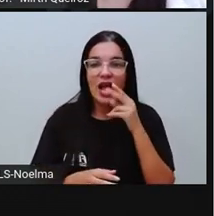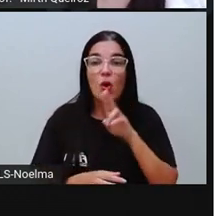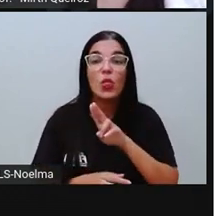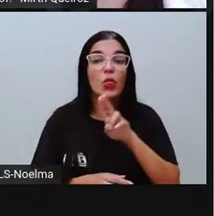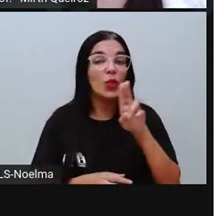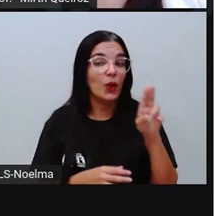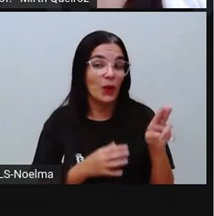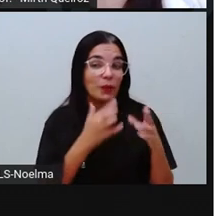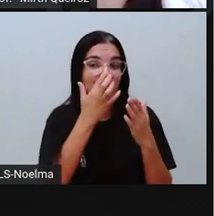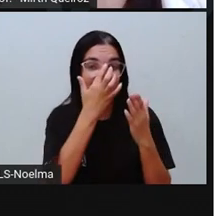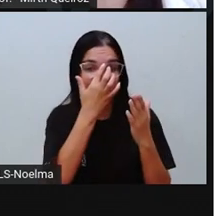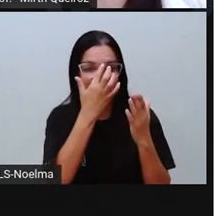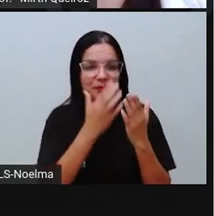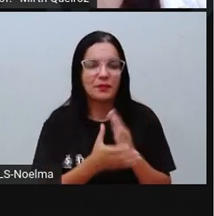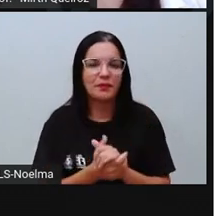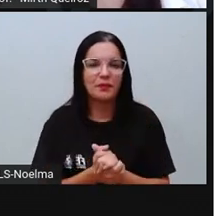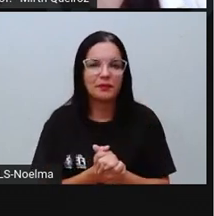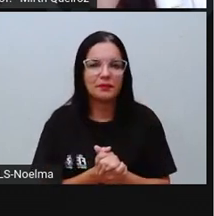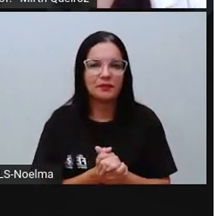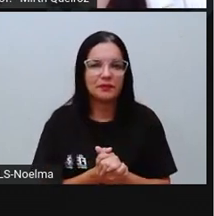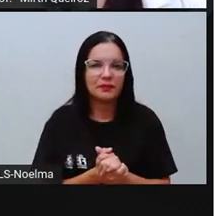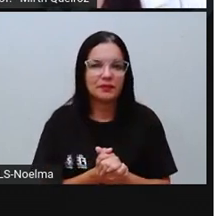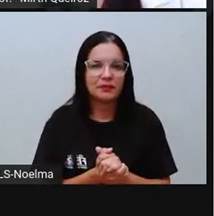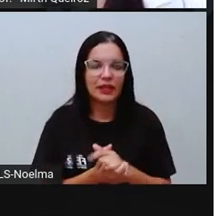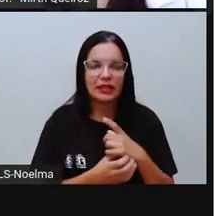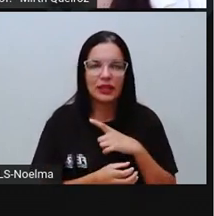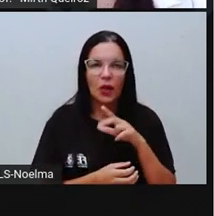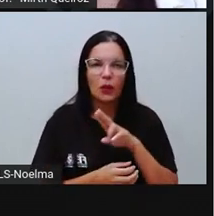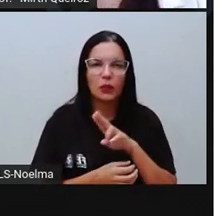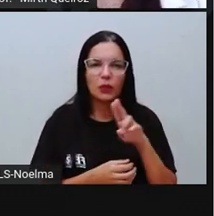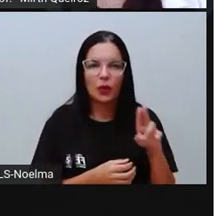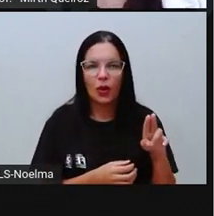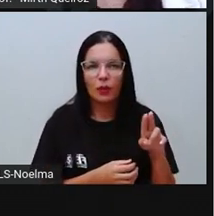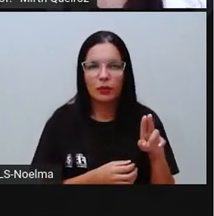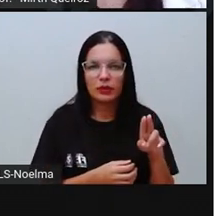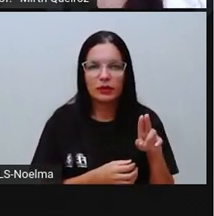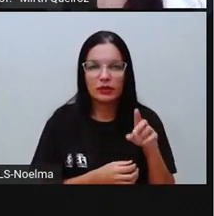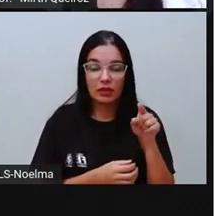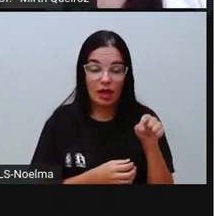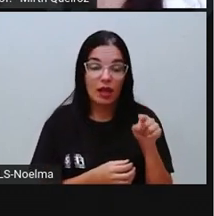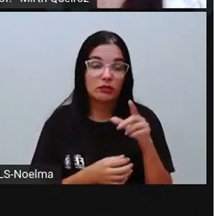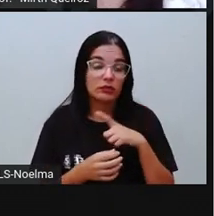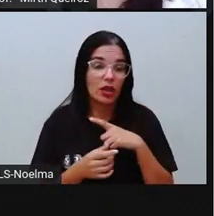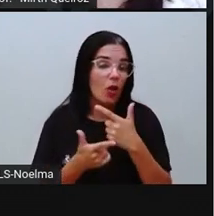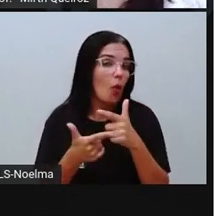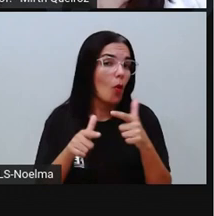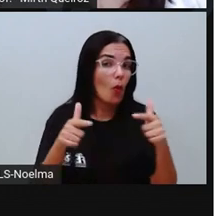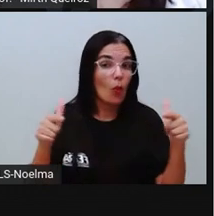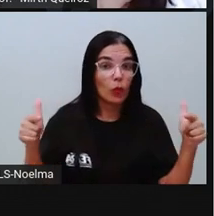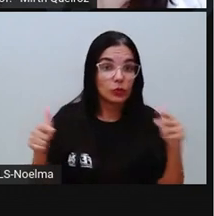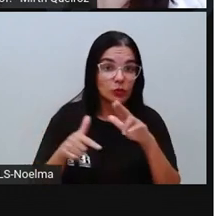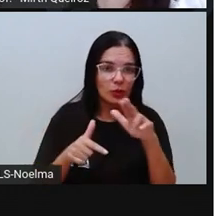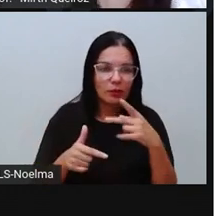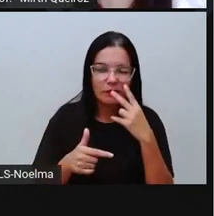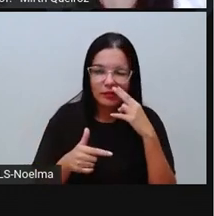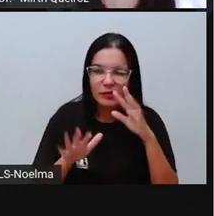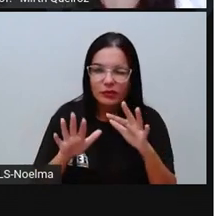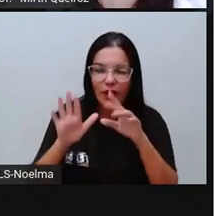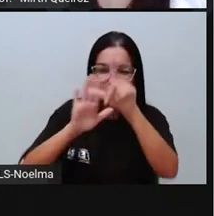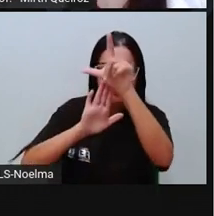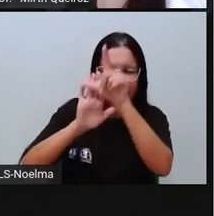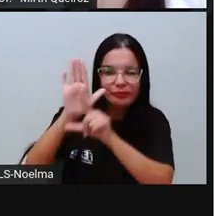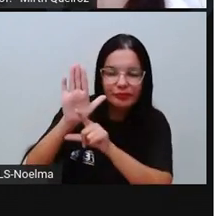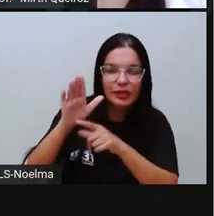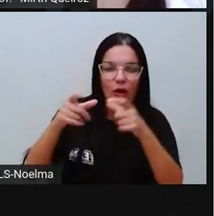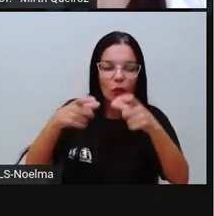dele, né? Que o nome que ele recebe, não esse tamanduá-bandeira, mas outros nomes que ele recebe em